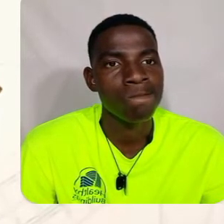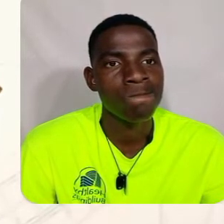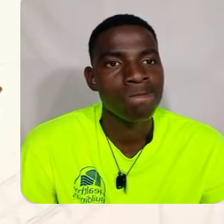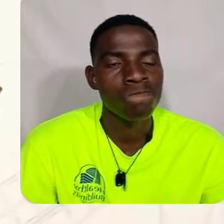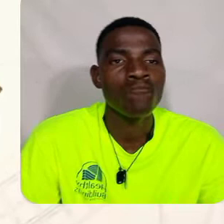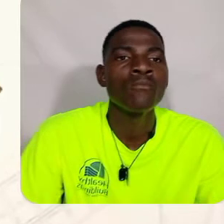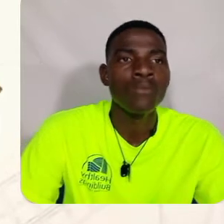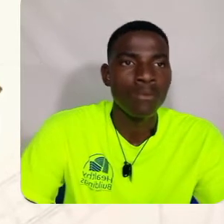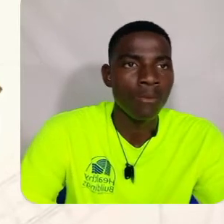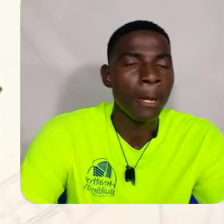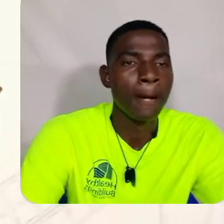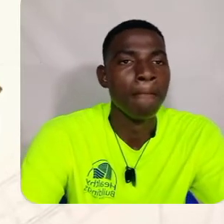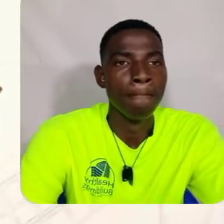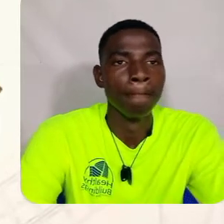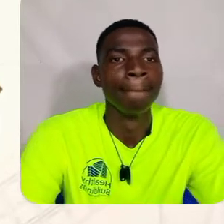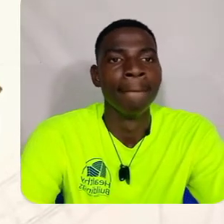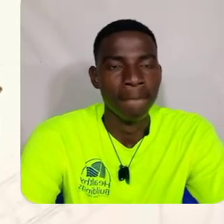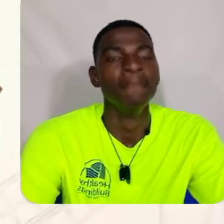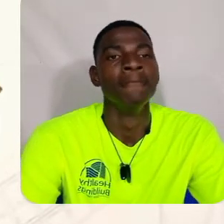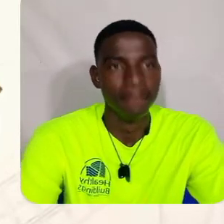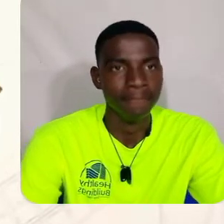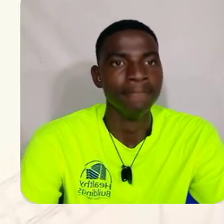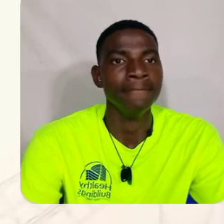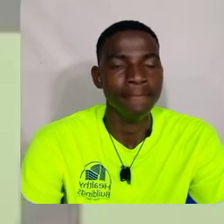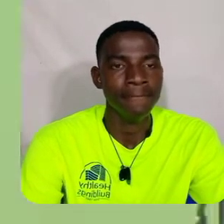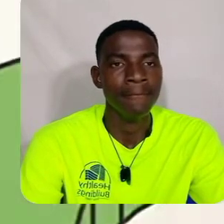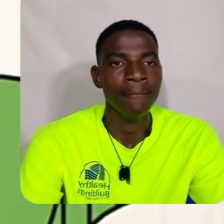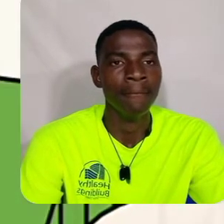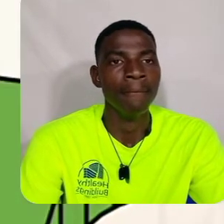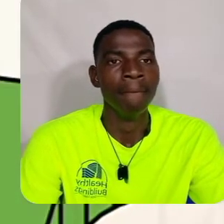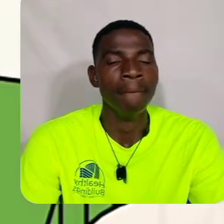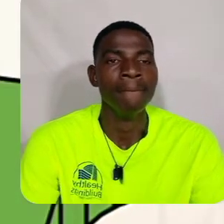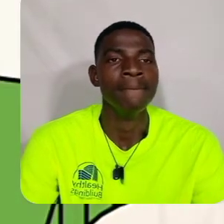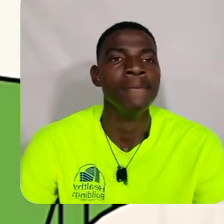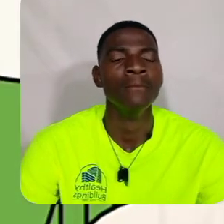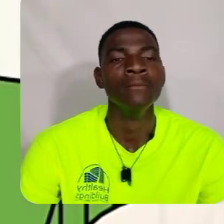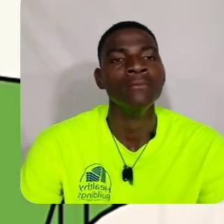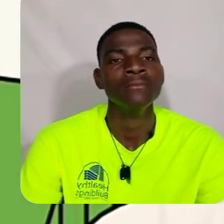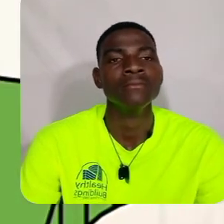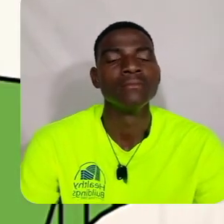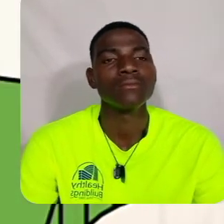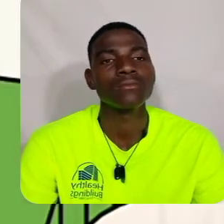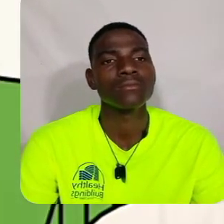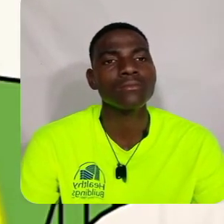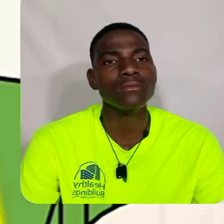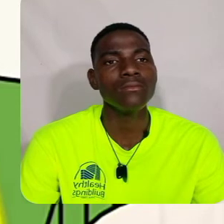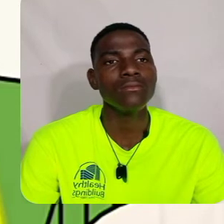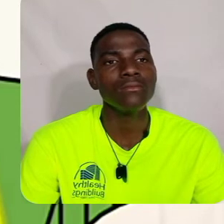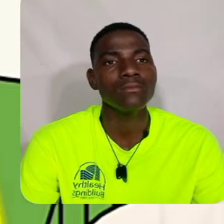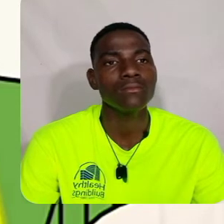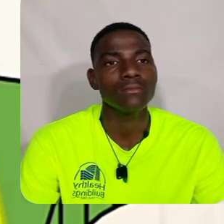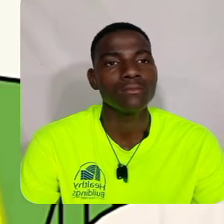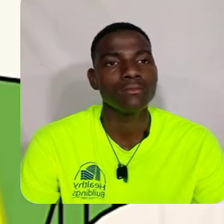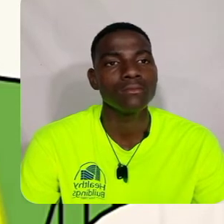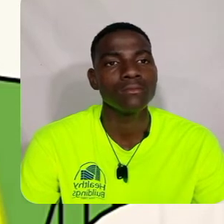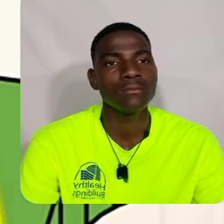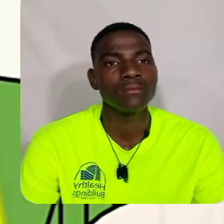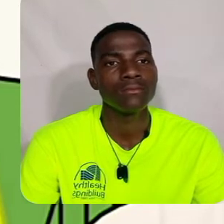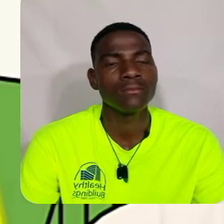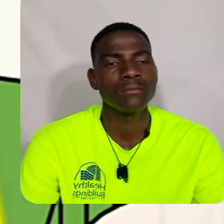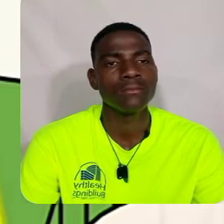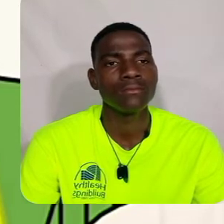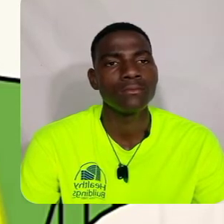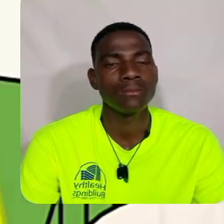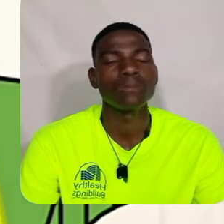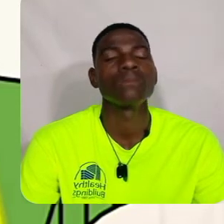pouquinho melhor sobre o judiciário. Dá uma olhada também. Como o Brasil é bem grande, para exercer esse poder, o país foi dividido também